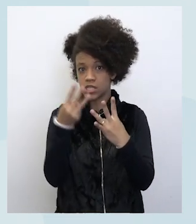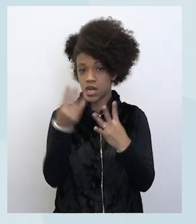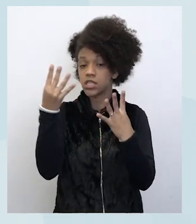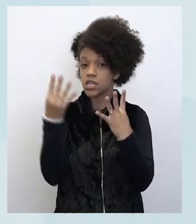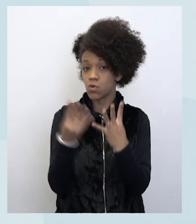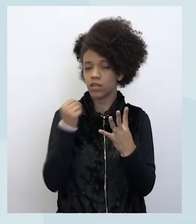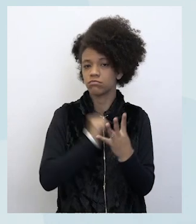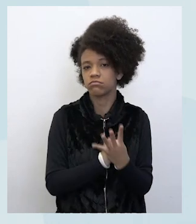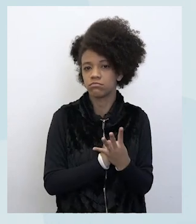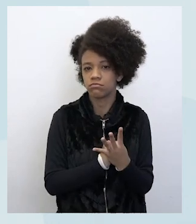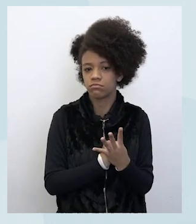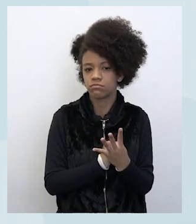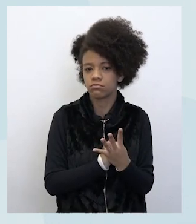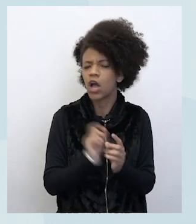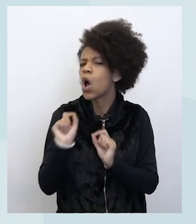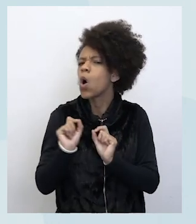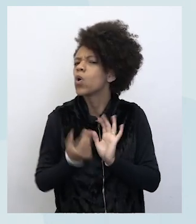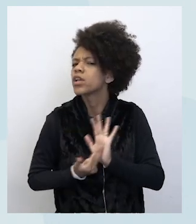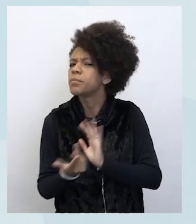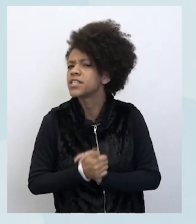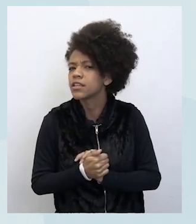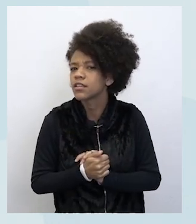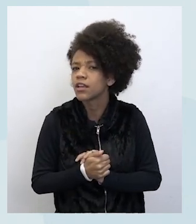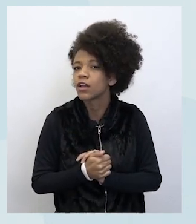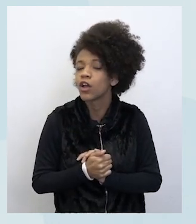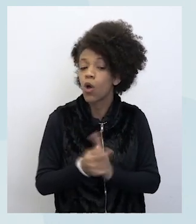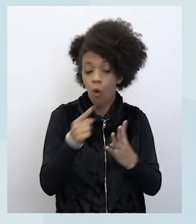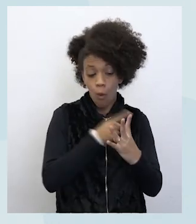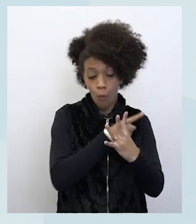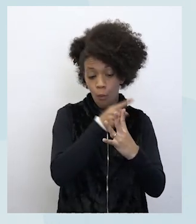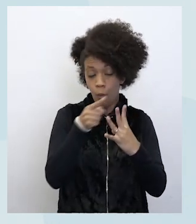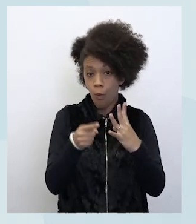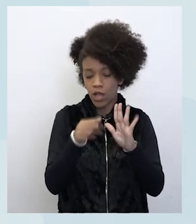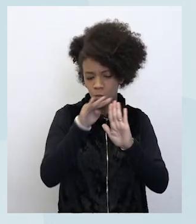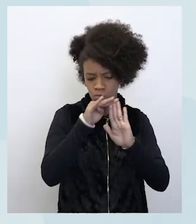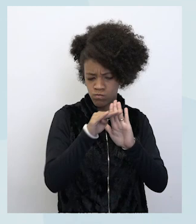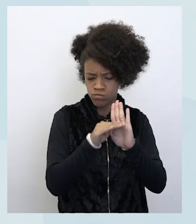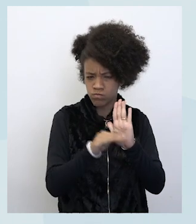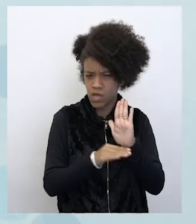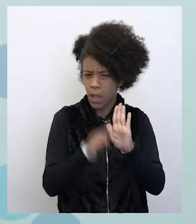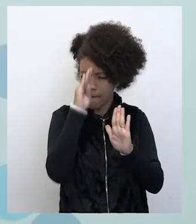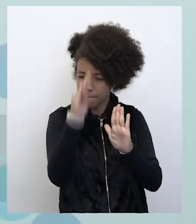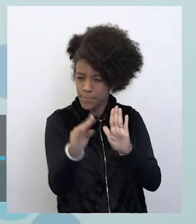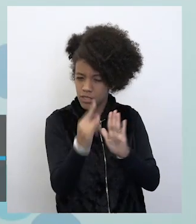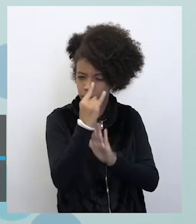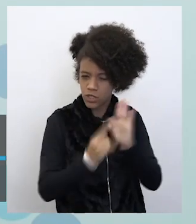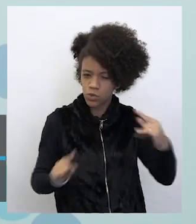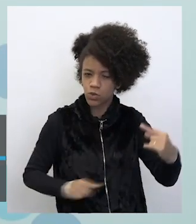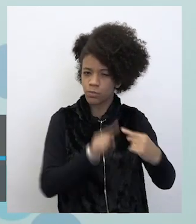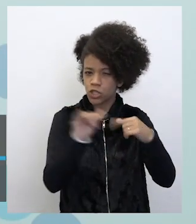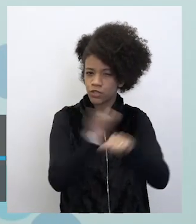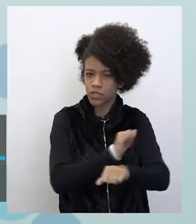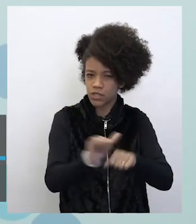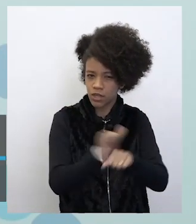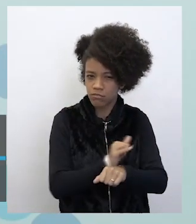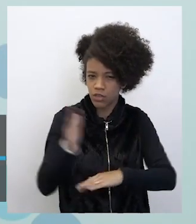4. Gente, o que são mesmo esses daqui? São os nossos 4 degraus principais da nossa rubrica. Por que a gente